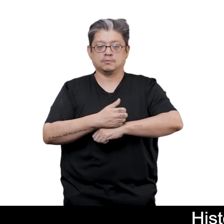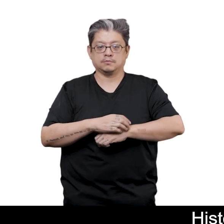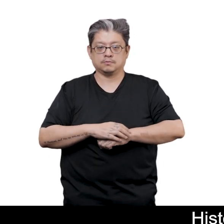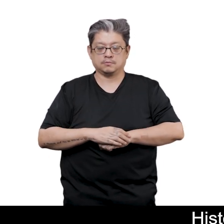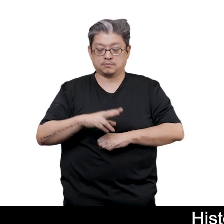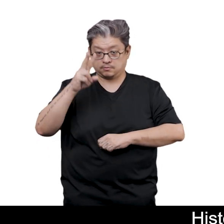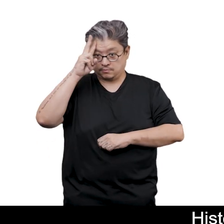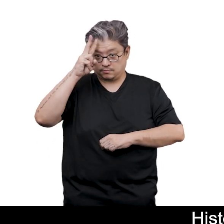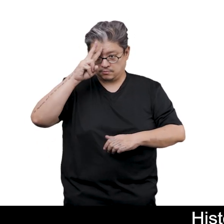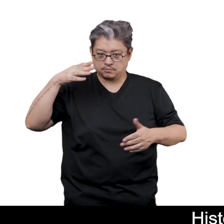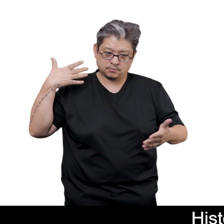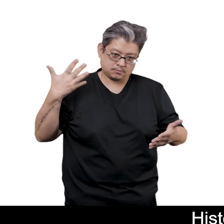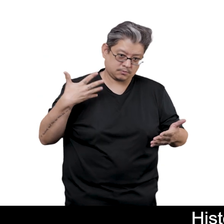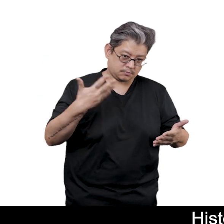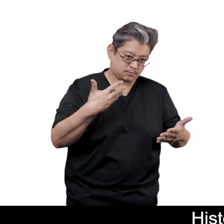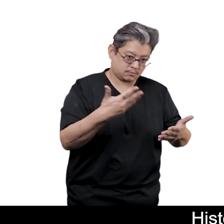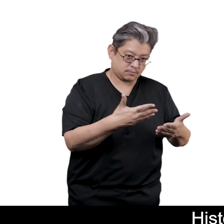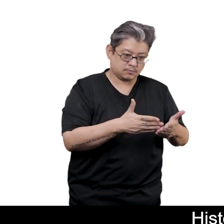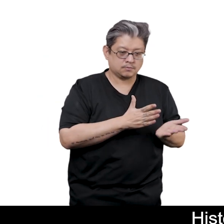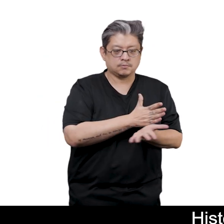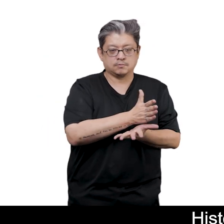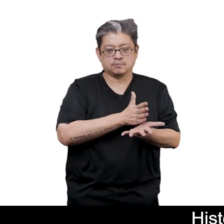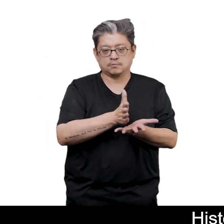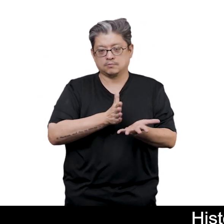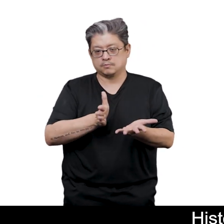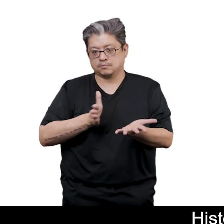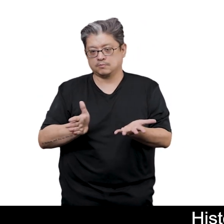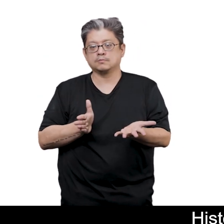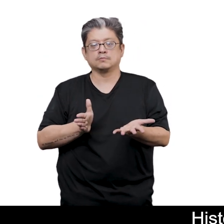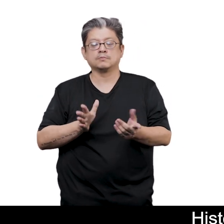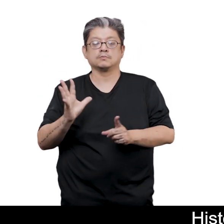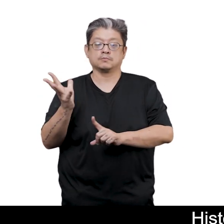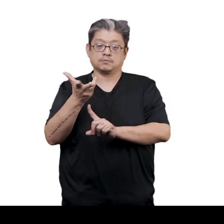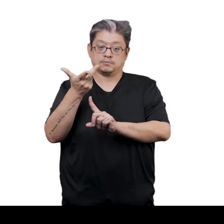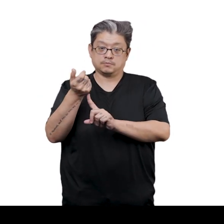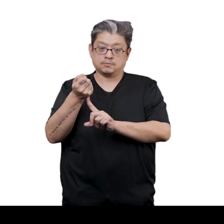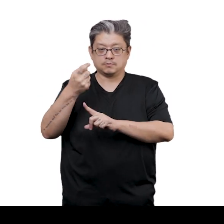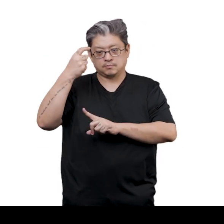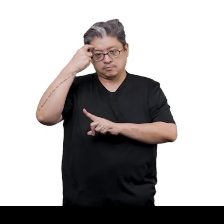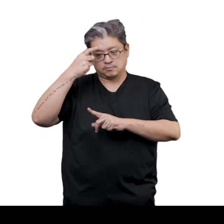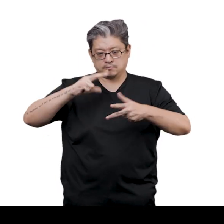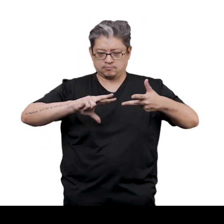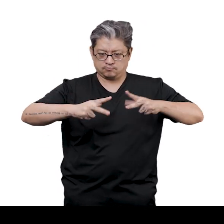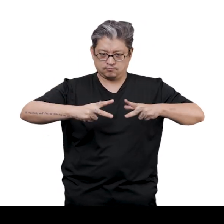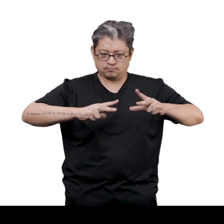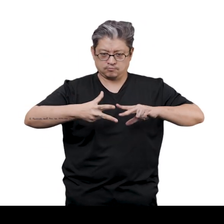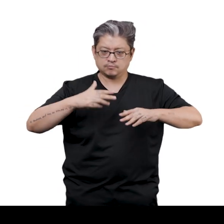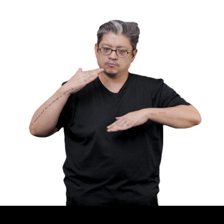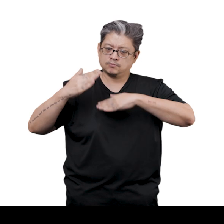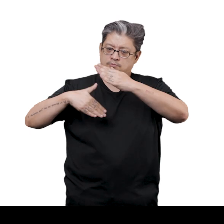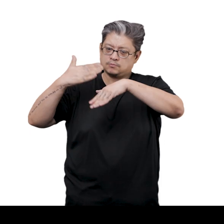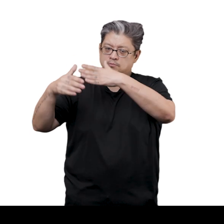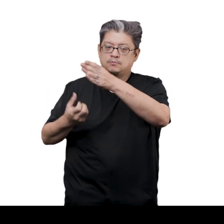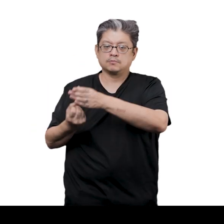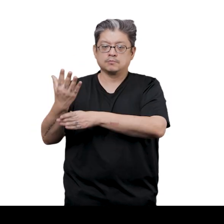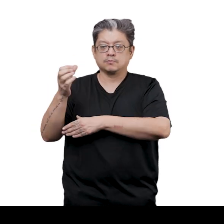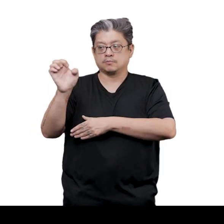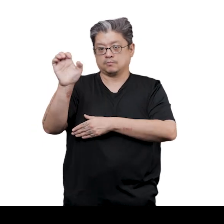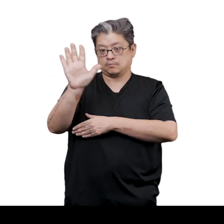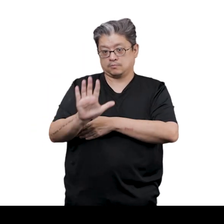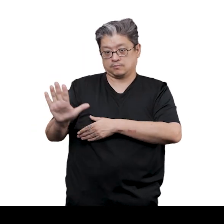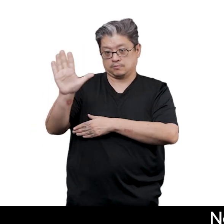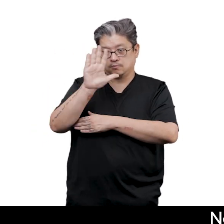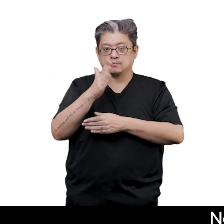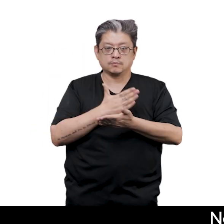Historicamente, as correntes artísticas que se baseiam em princípios geométricos se desenvolveram na Europa no início do século